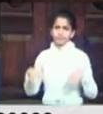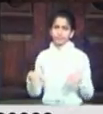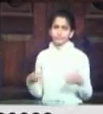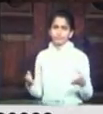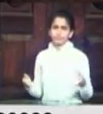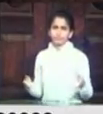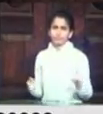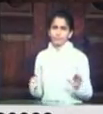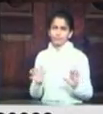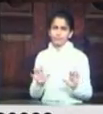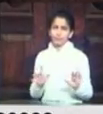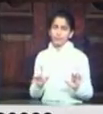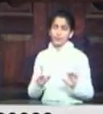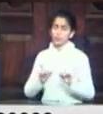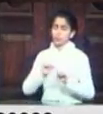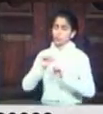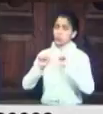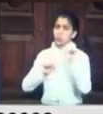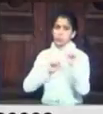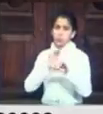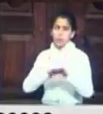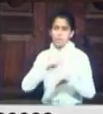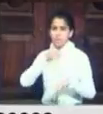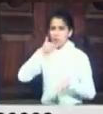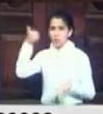Ah, mas vamos aperfeiçoar.